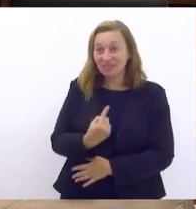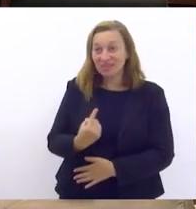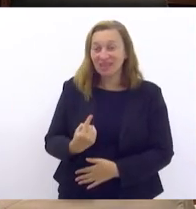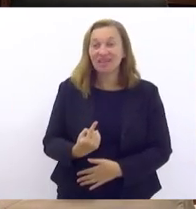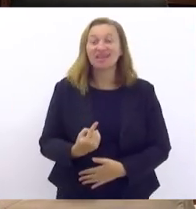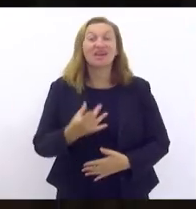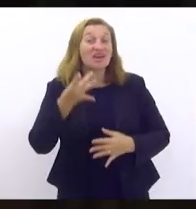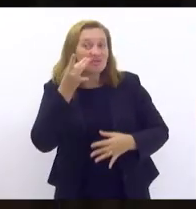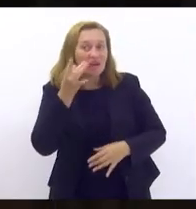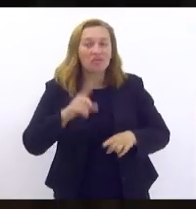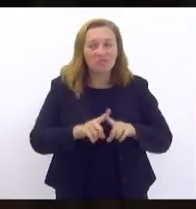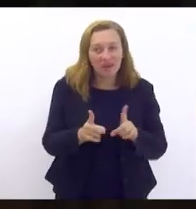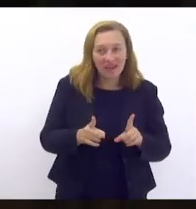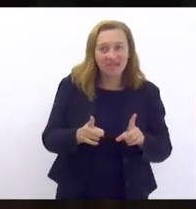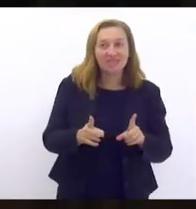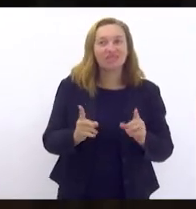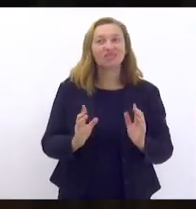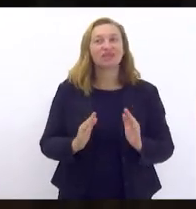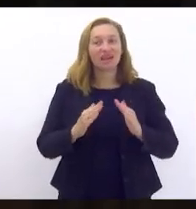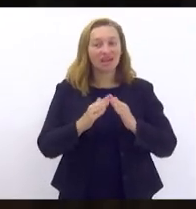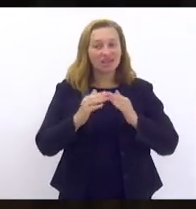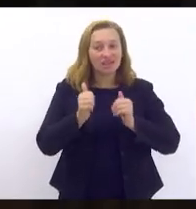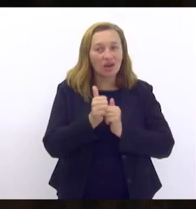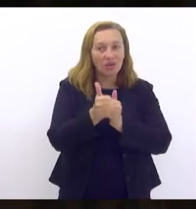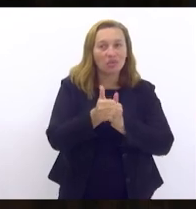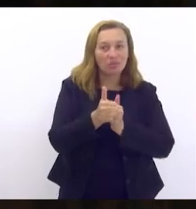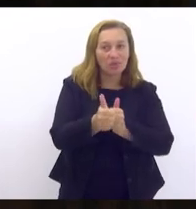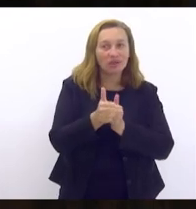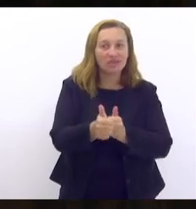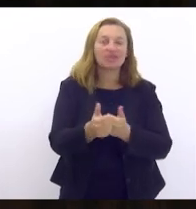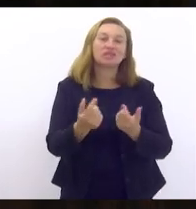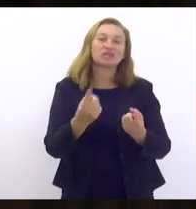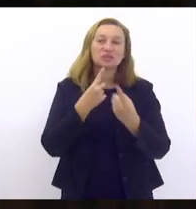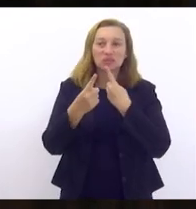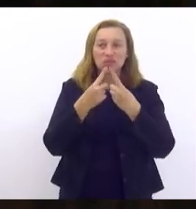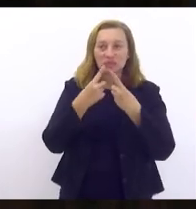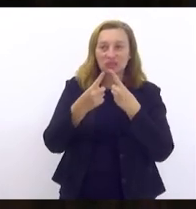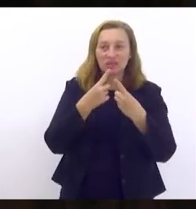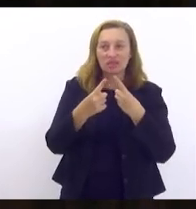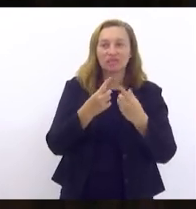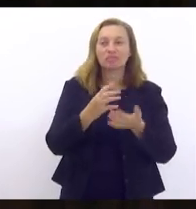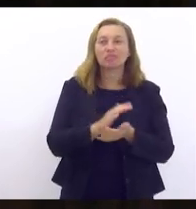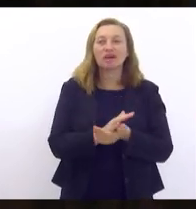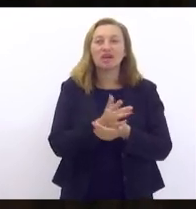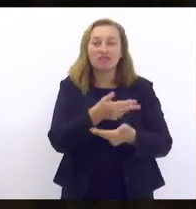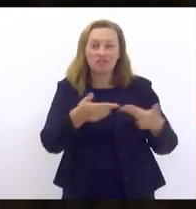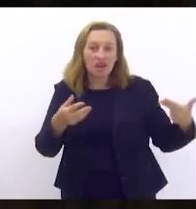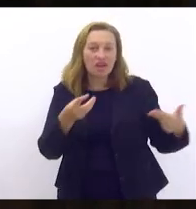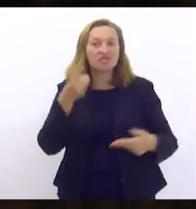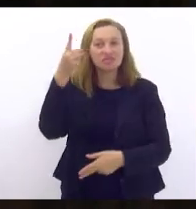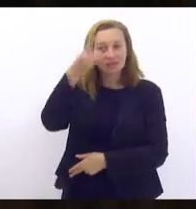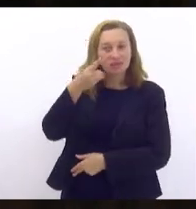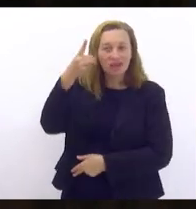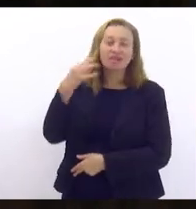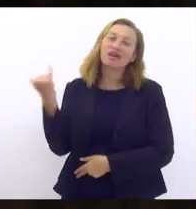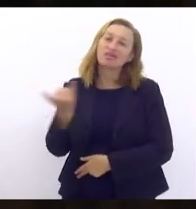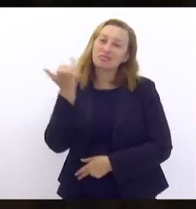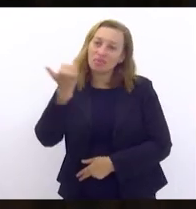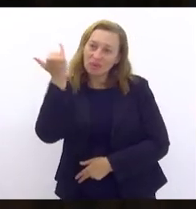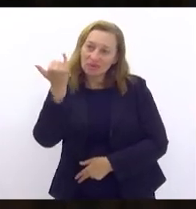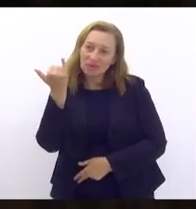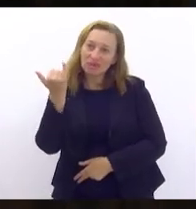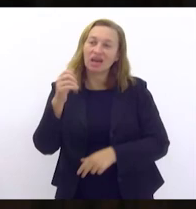fisicamente mas estão na casa acompanhando que o debate para muitos dois parlamentares é muito importante